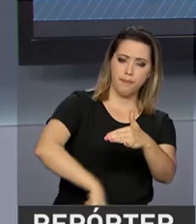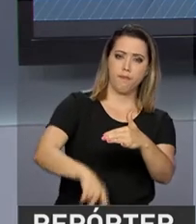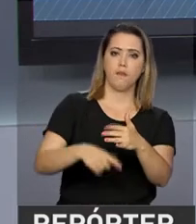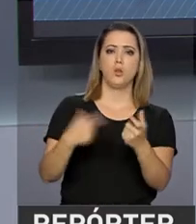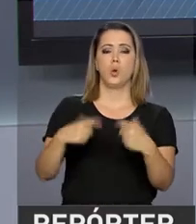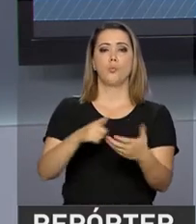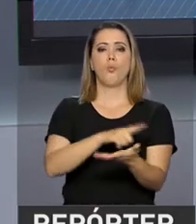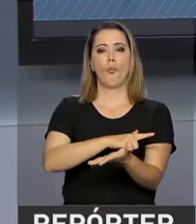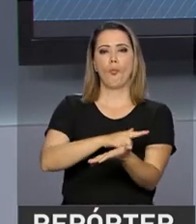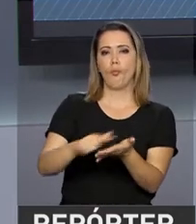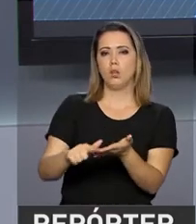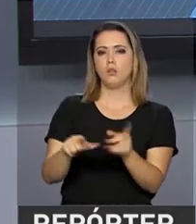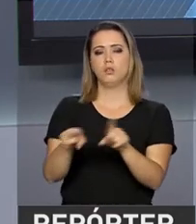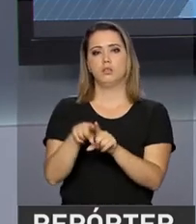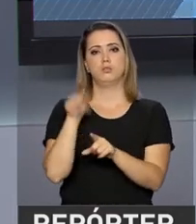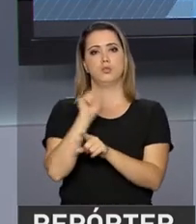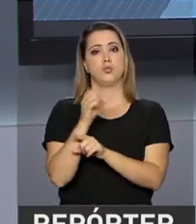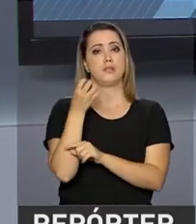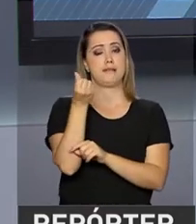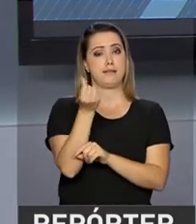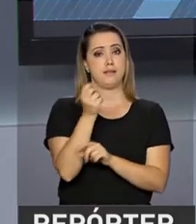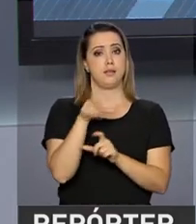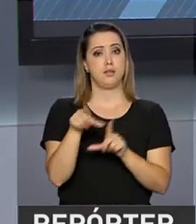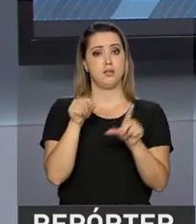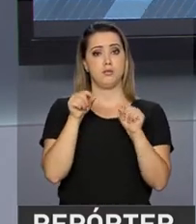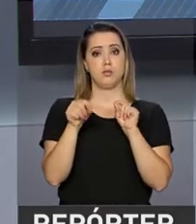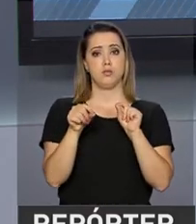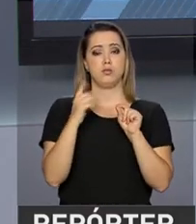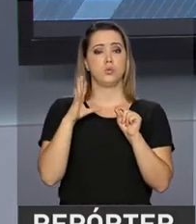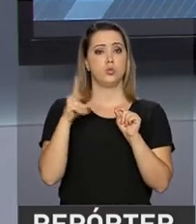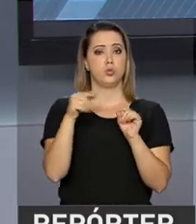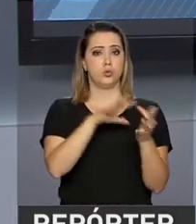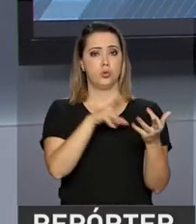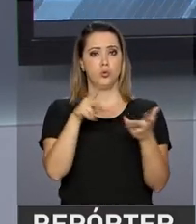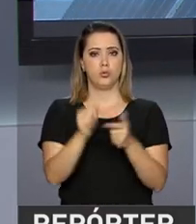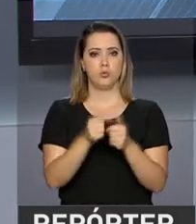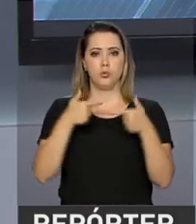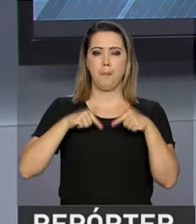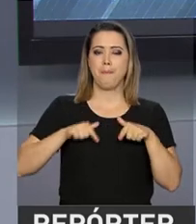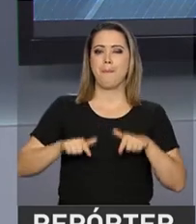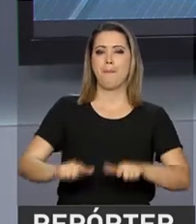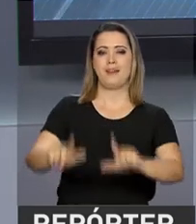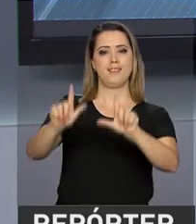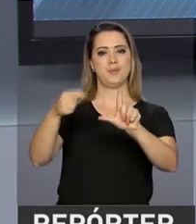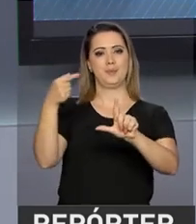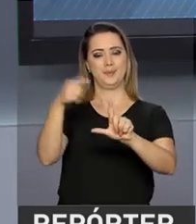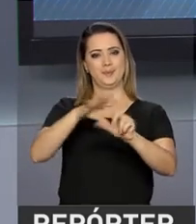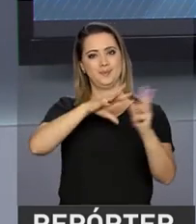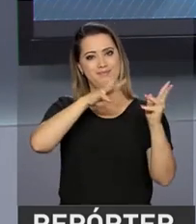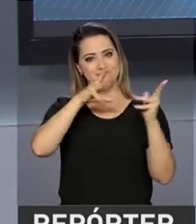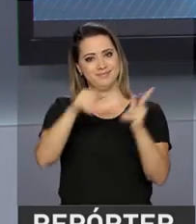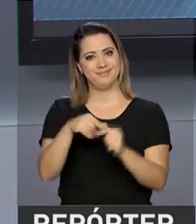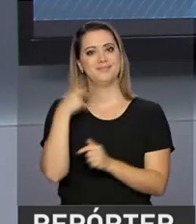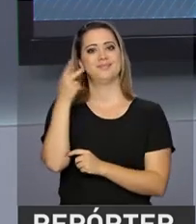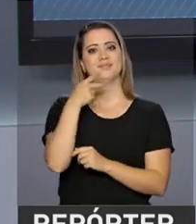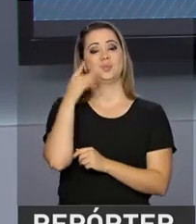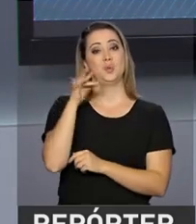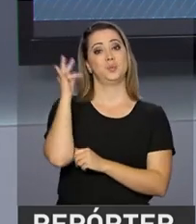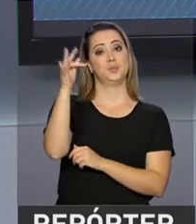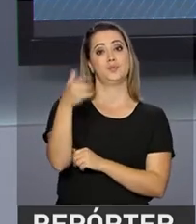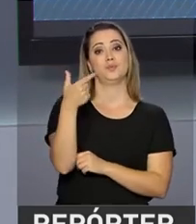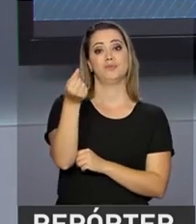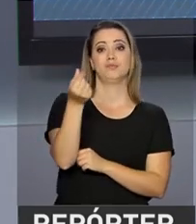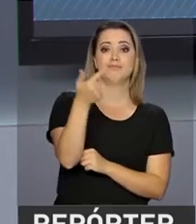está entre seis iniciativas selecionadas em todo o mundo para receber o prêmio internacional de política para o futuro